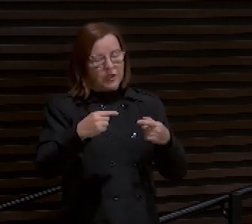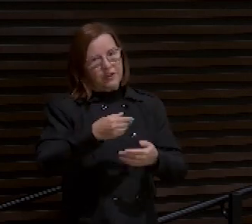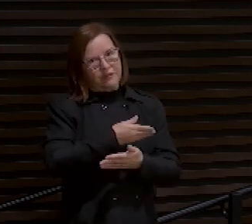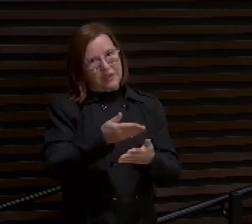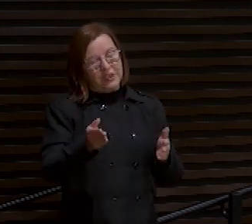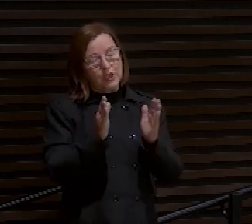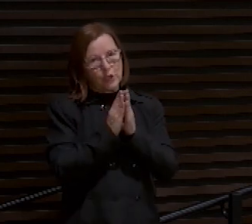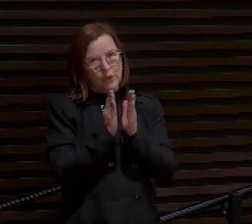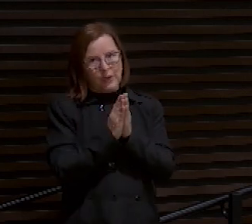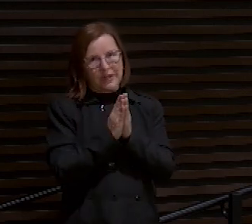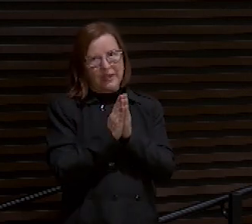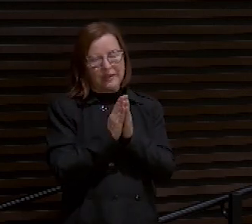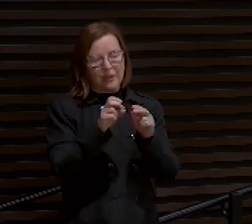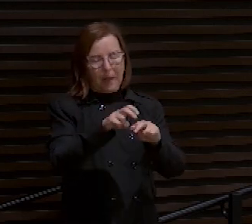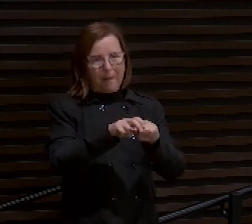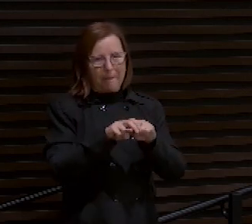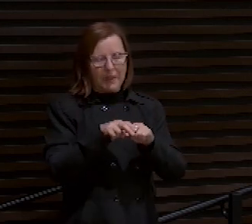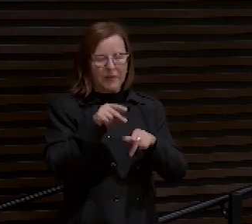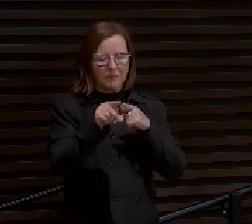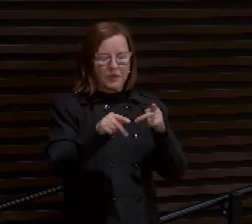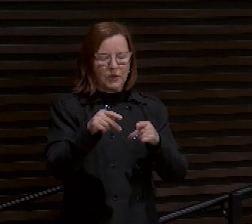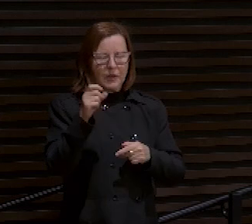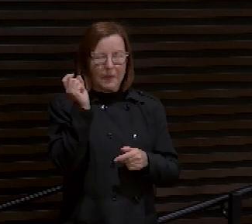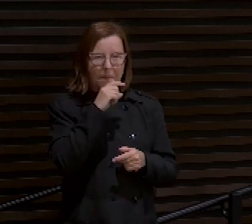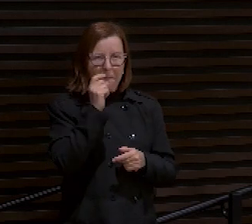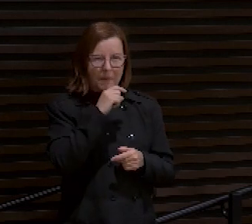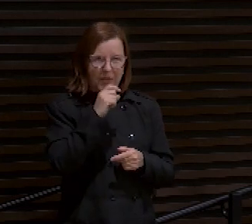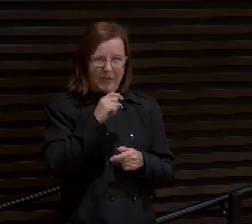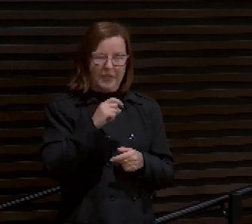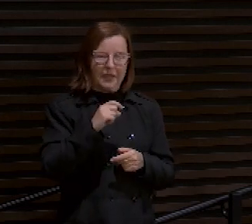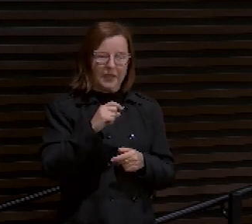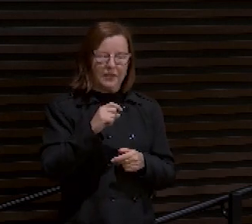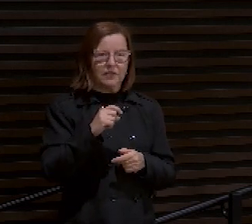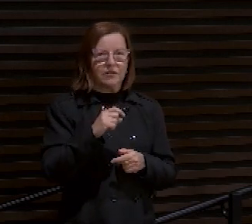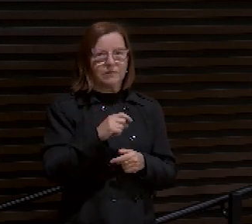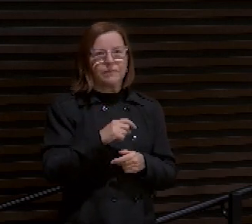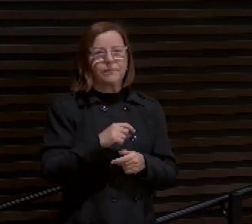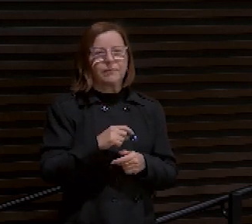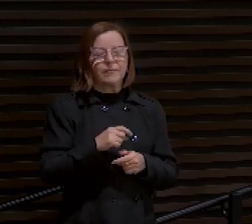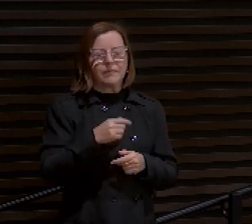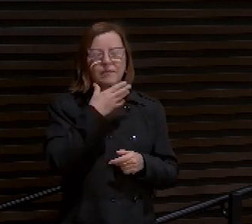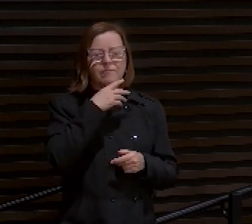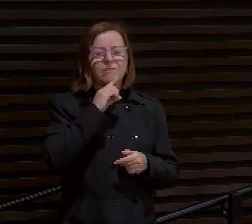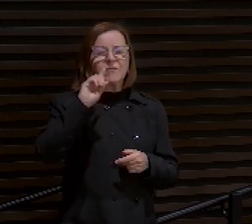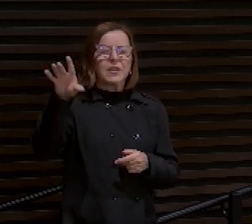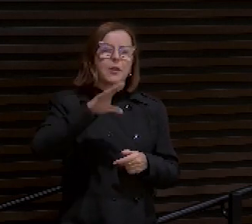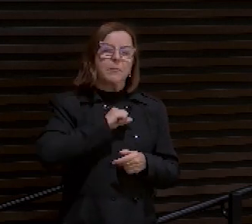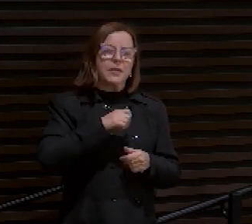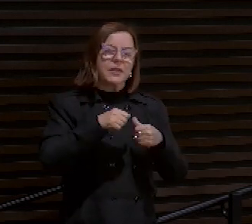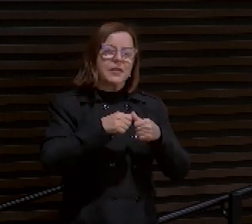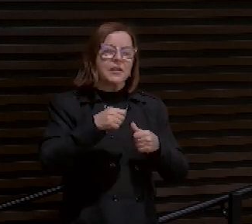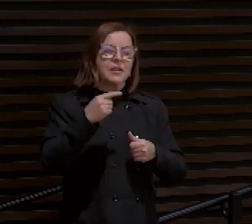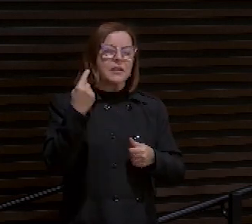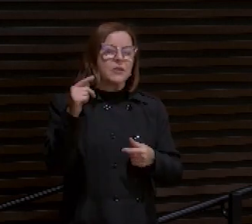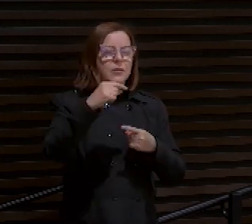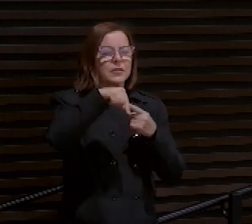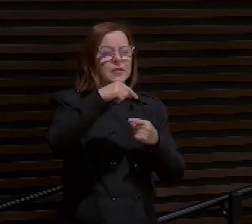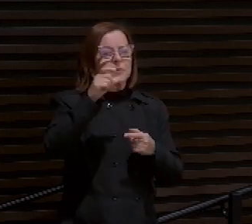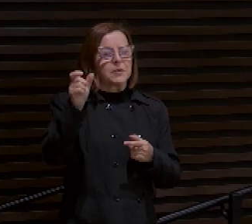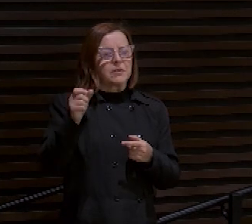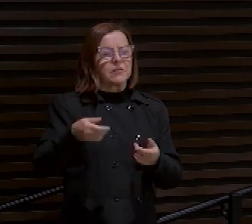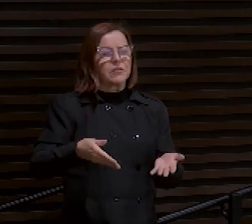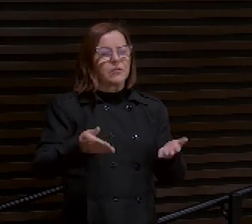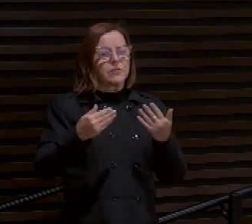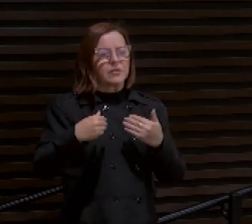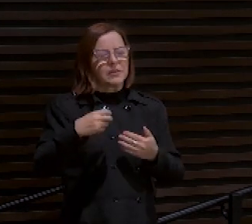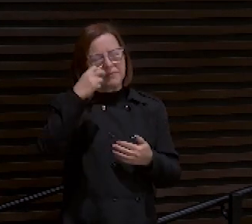amado, essa é a tua santa palavra, Senhor. Nos dê espírito de revelação e de sabedoria no pleno conhecimento